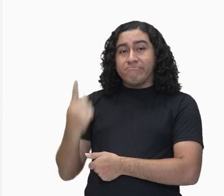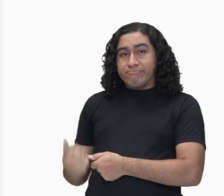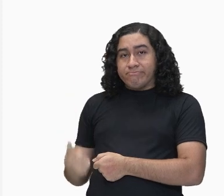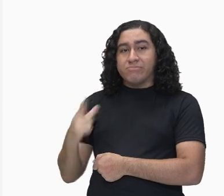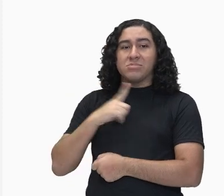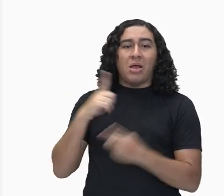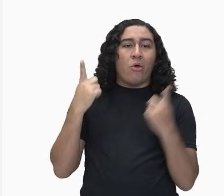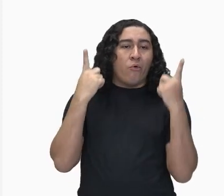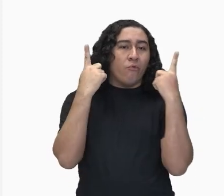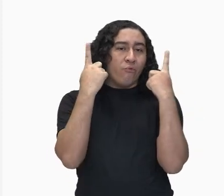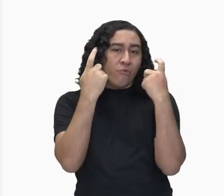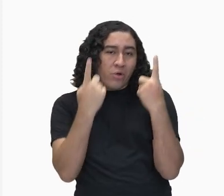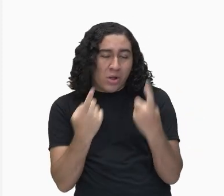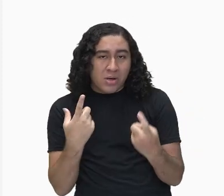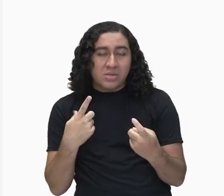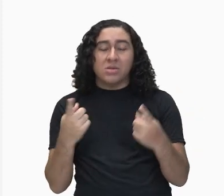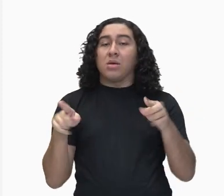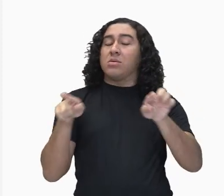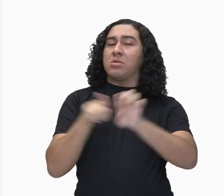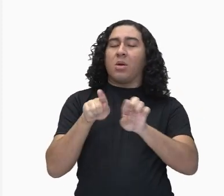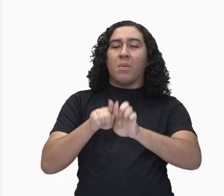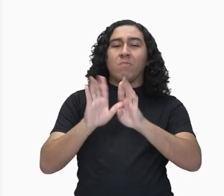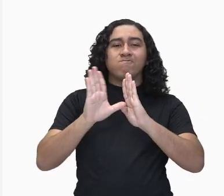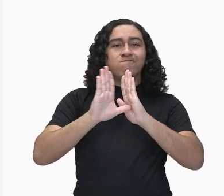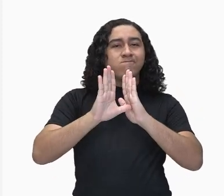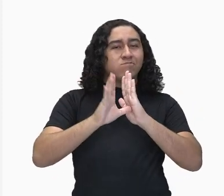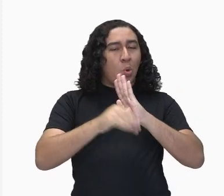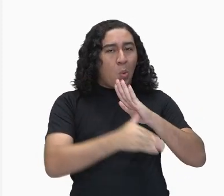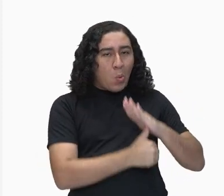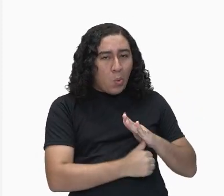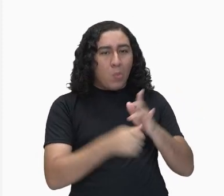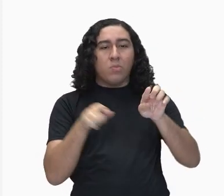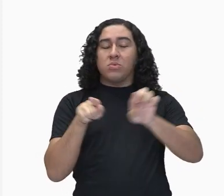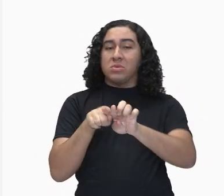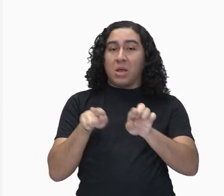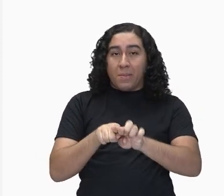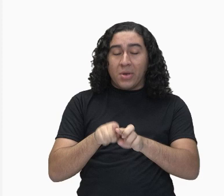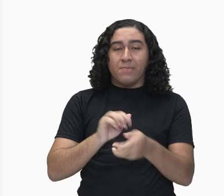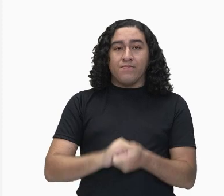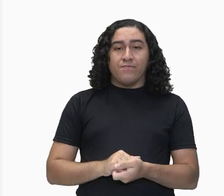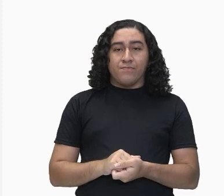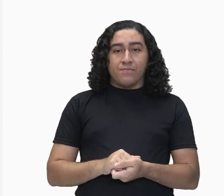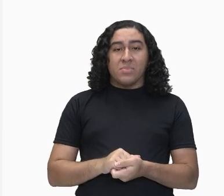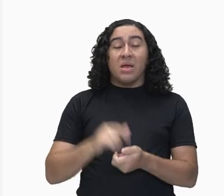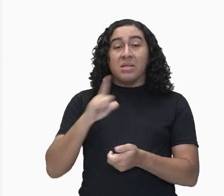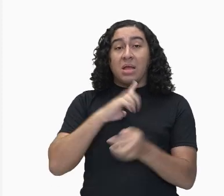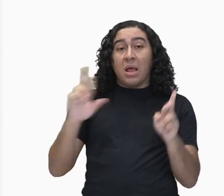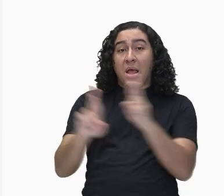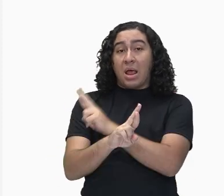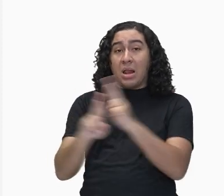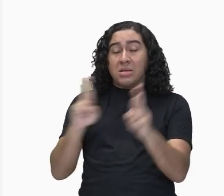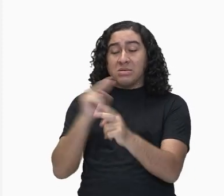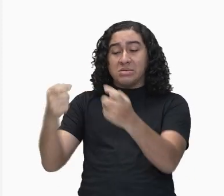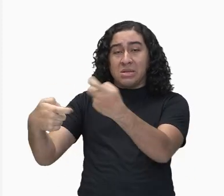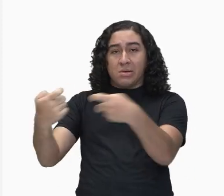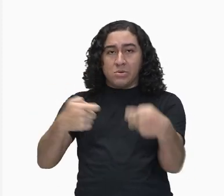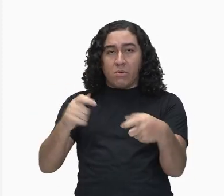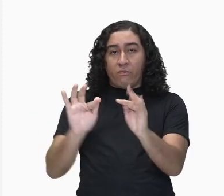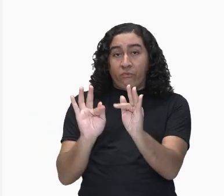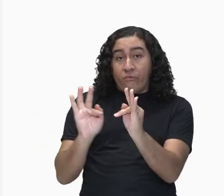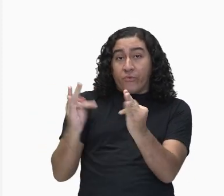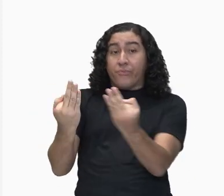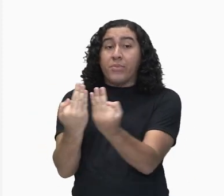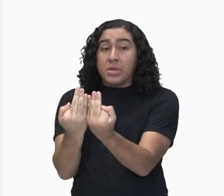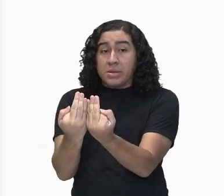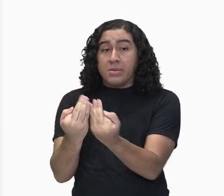violentação, corrupção, incesto, né, que são as relações entre parentes